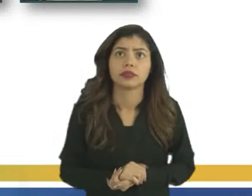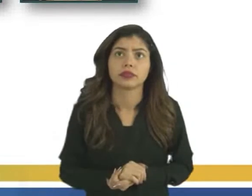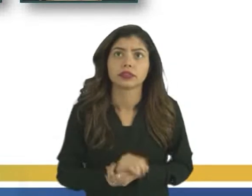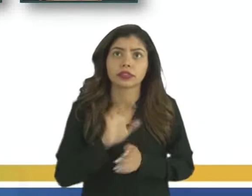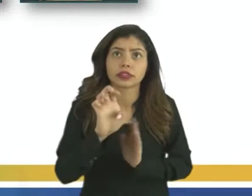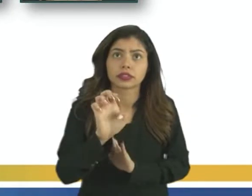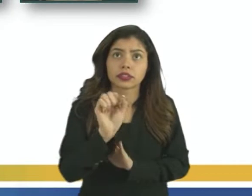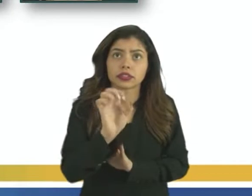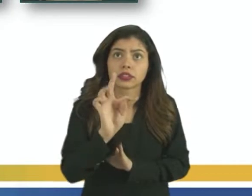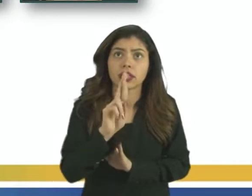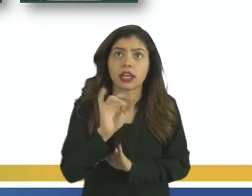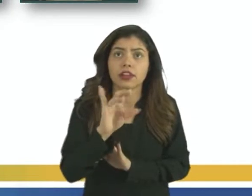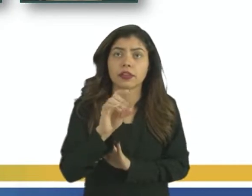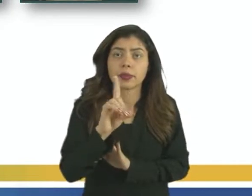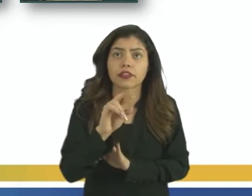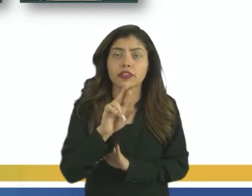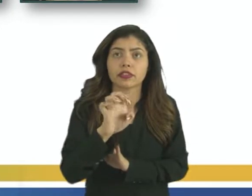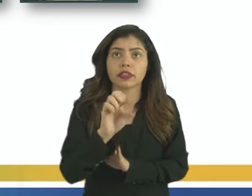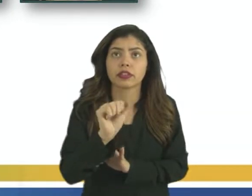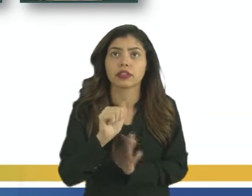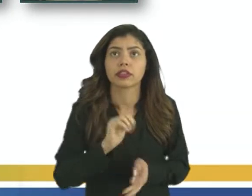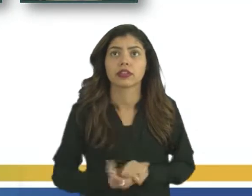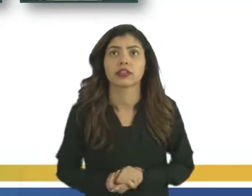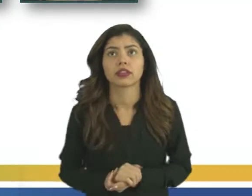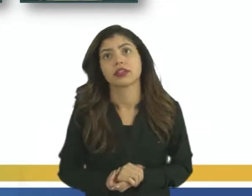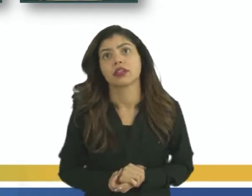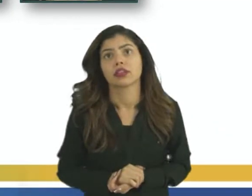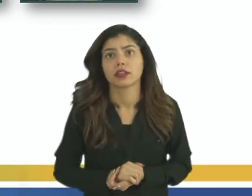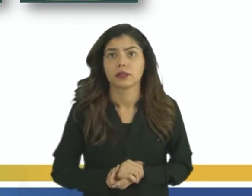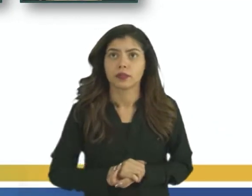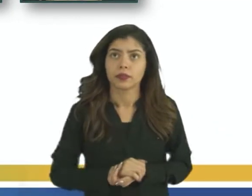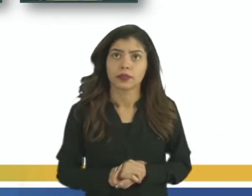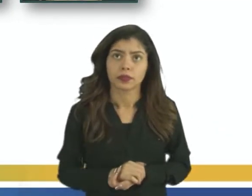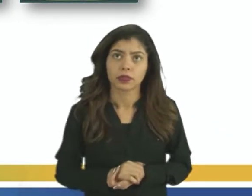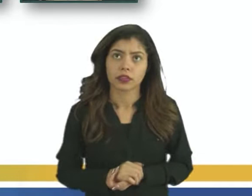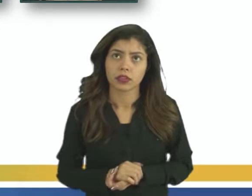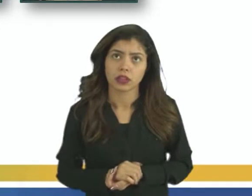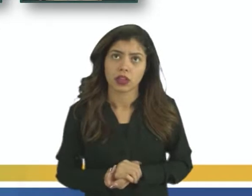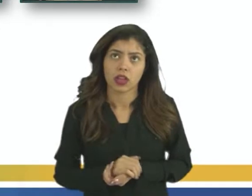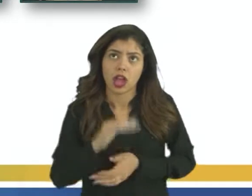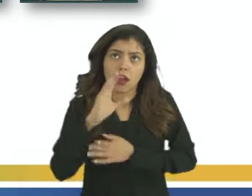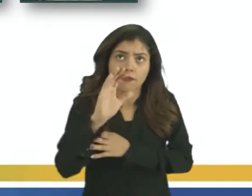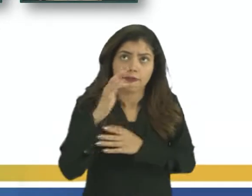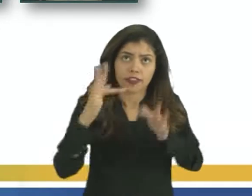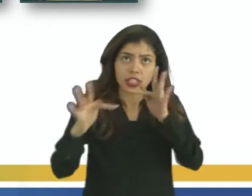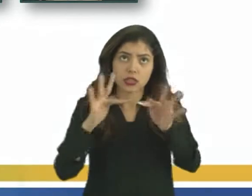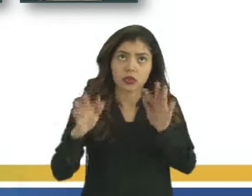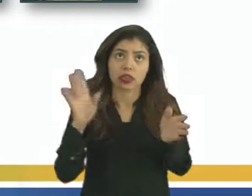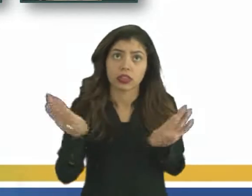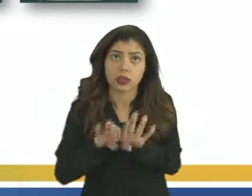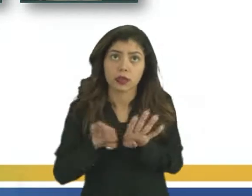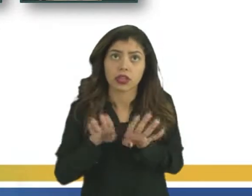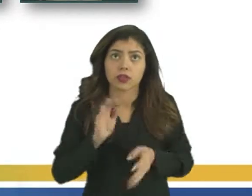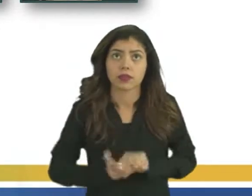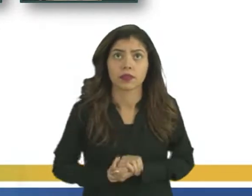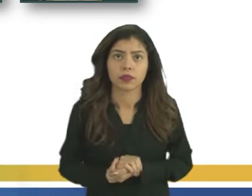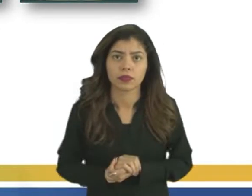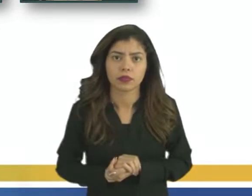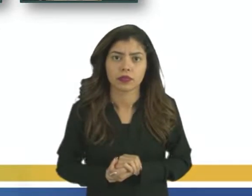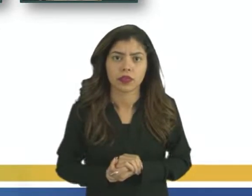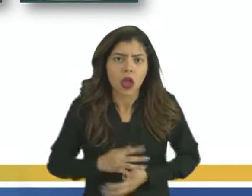dos esteroides na nossa mente, né? Porque além dos efeitos físicos, né, colaterais físicos, temos também os